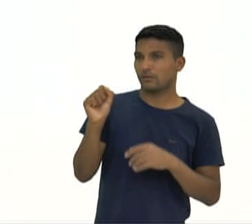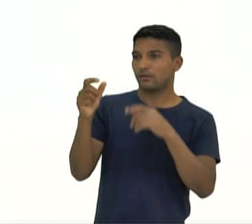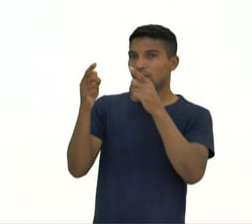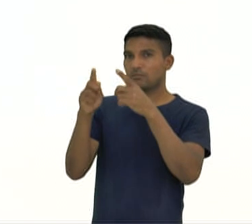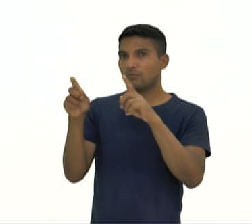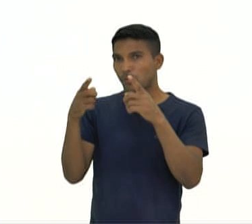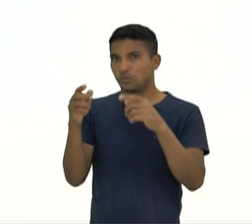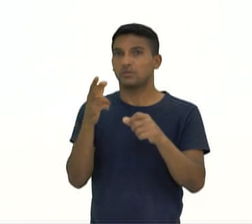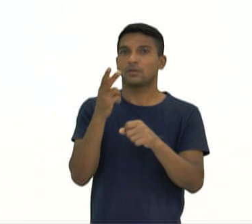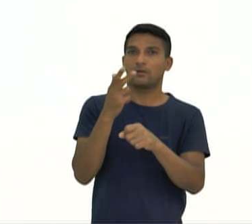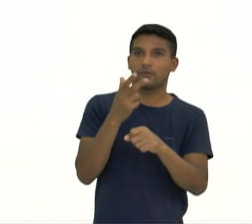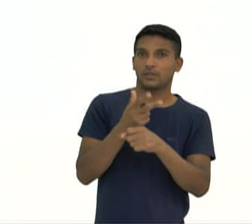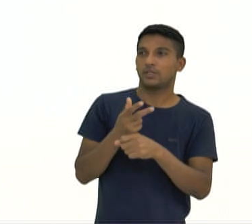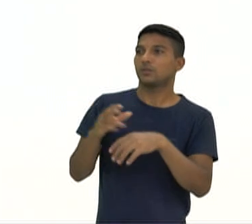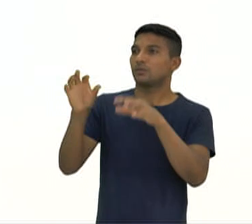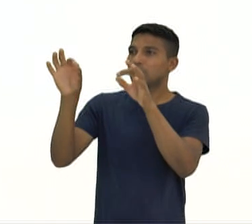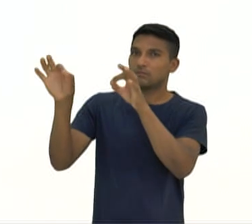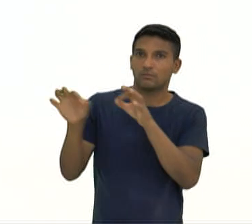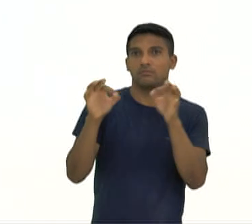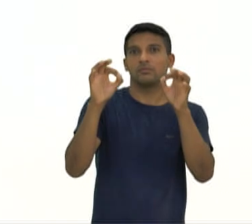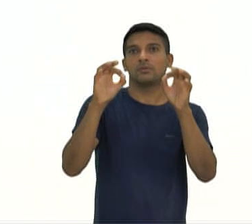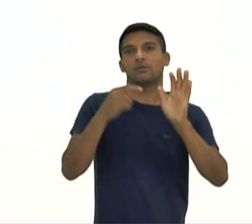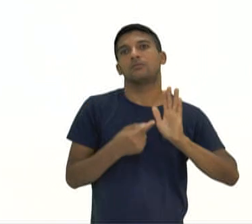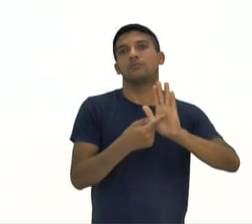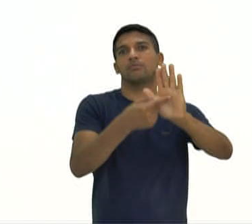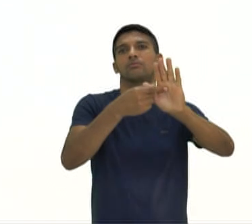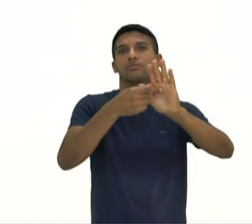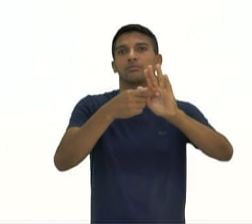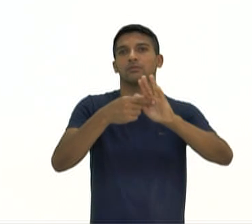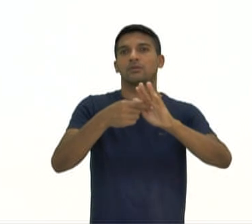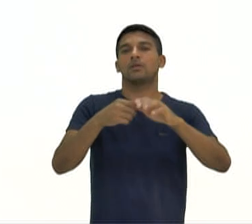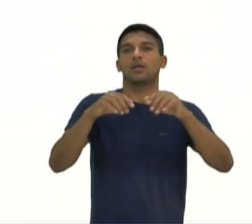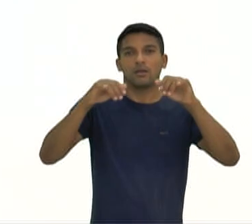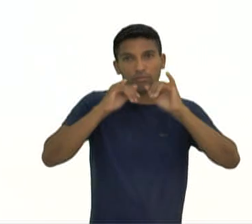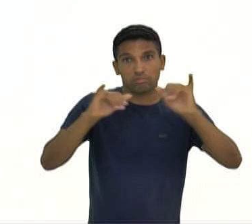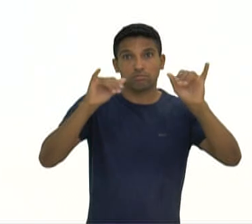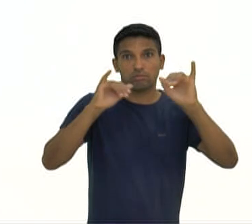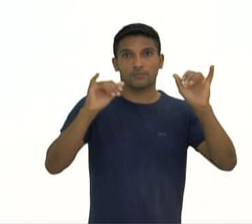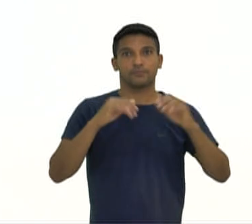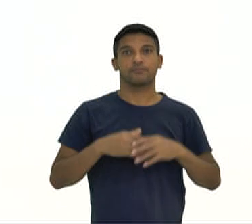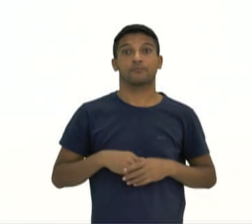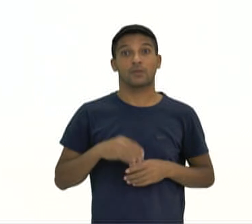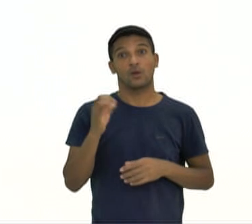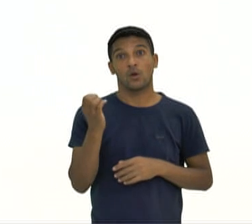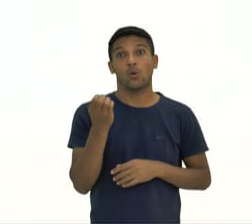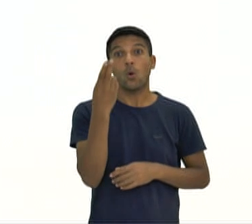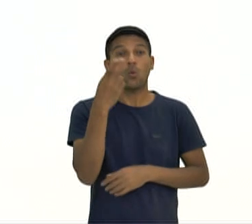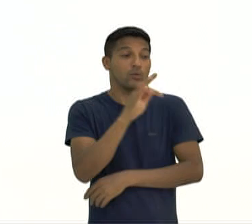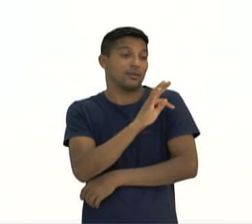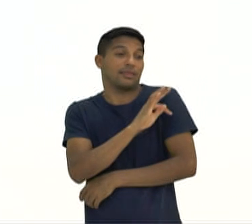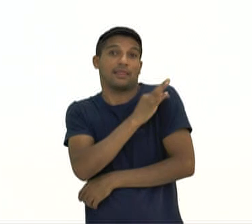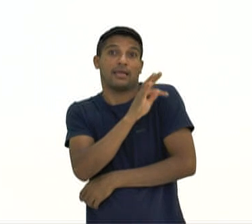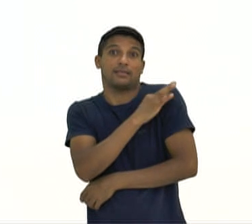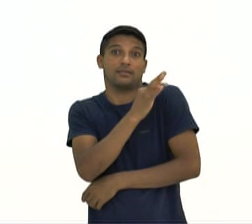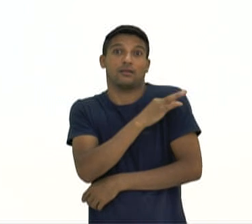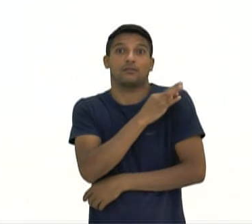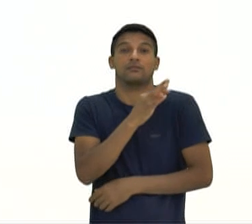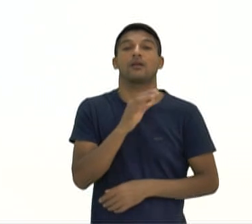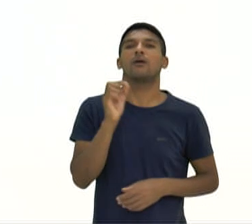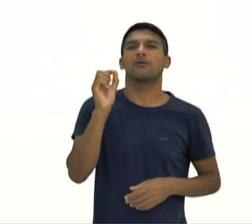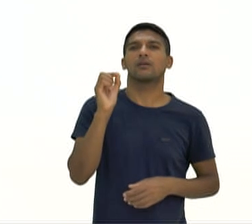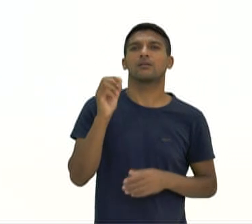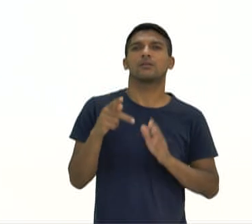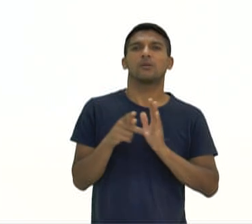ela é técnica, vai passar uma informação sobre um produto, que é um eletrônico, um equipamento, ou ainda